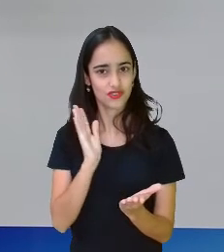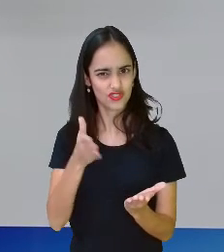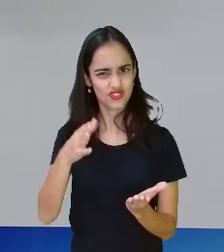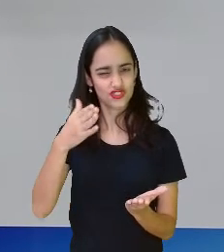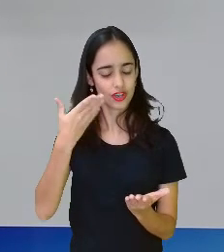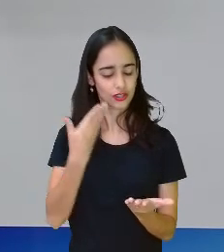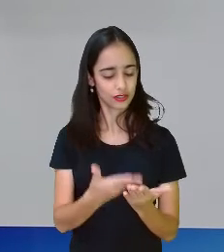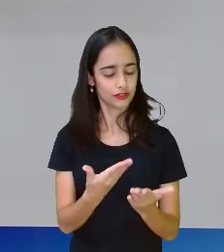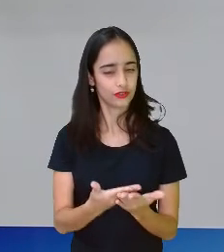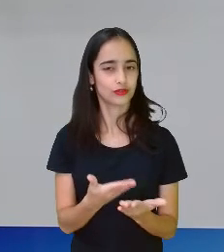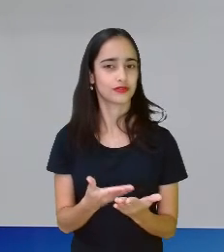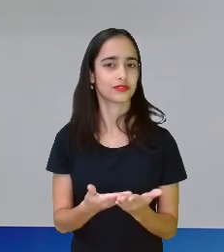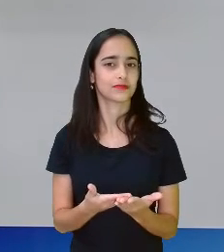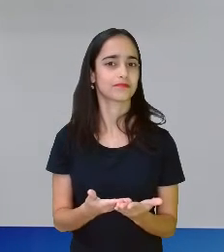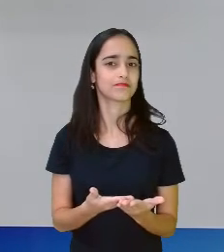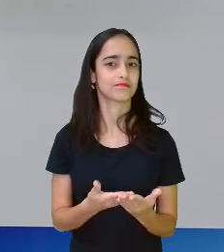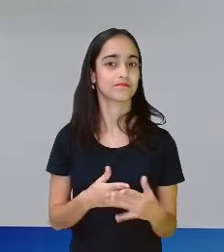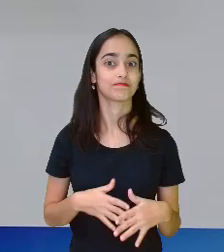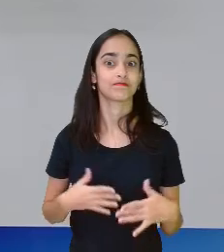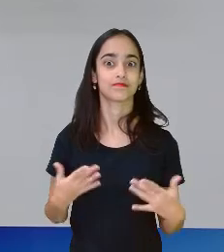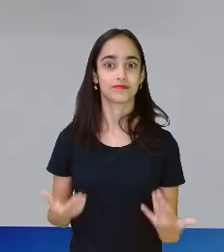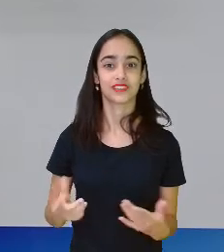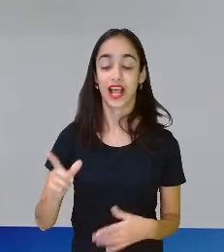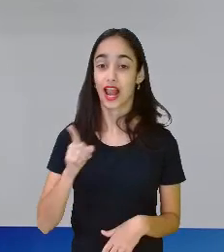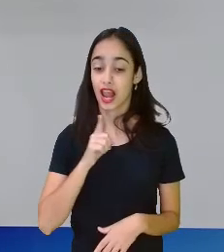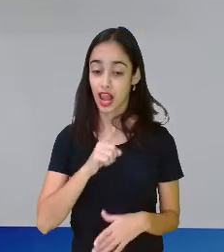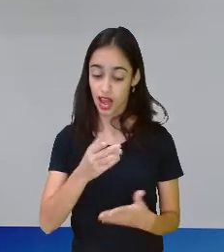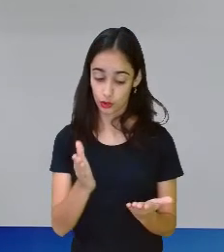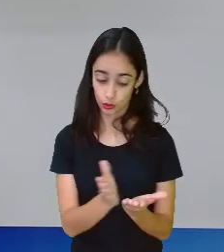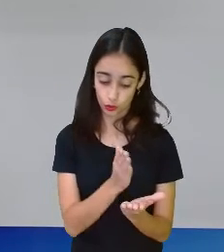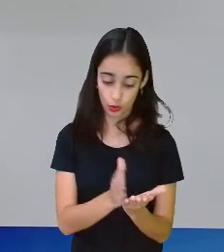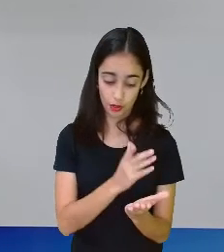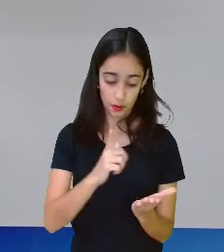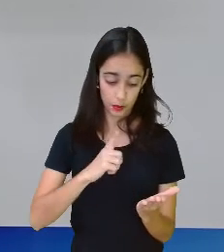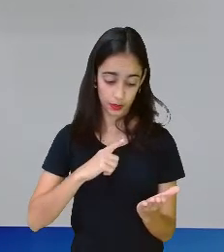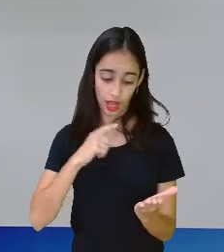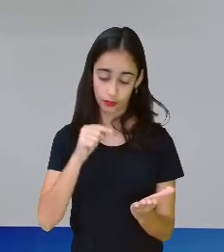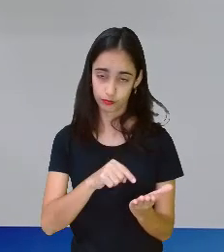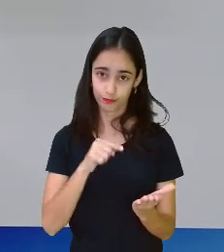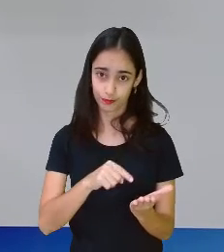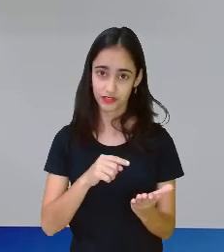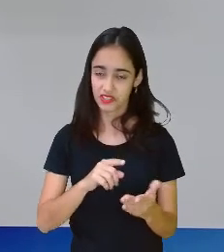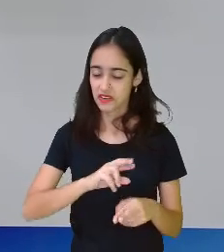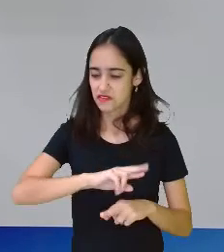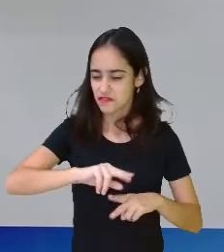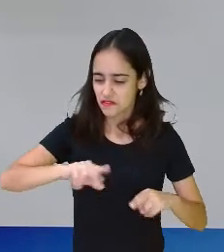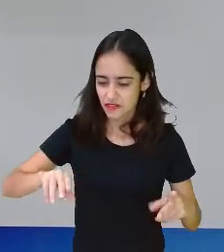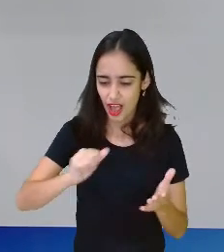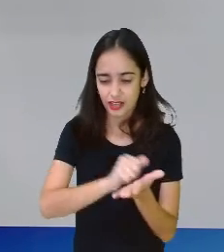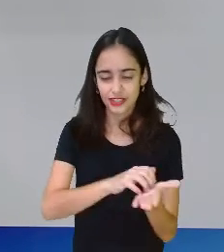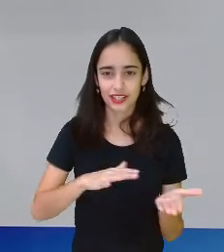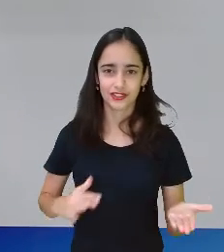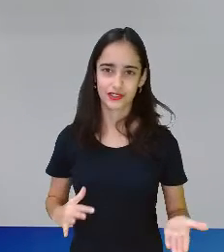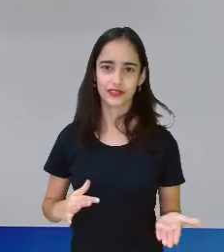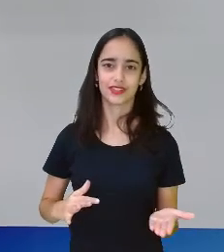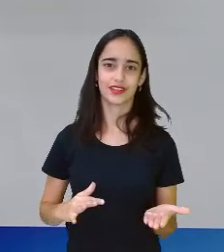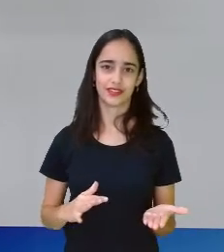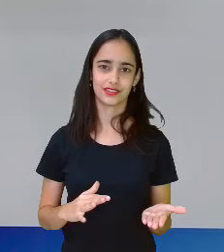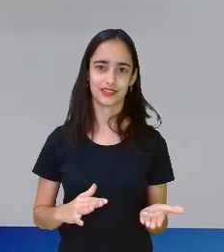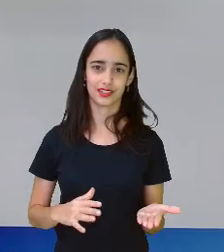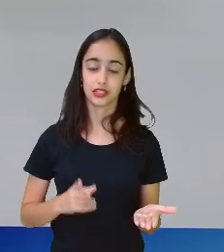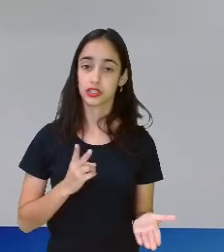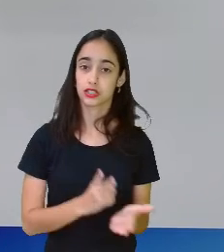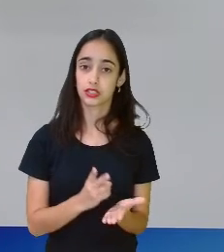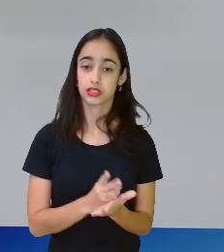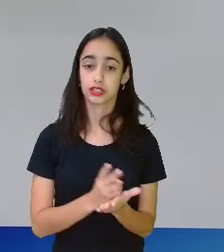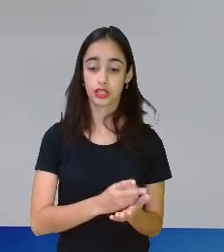série de exercícios que vocês podem fazer lá e que eu, na verdade, faço o planejamento das nossas aulas a partir dele. Nem